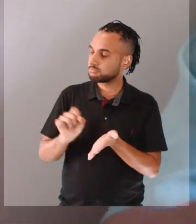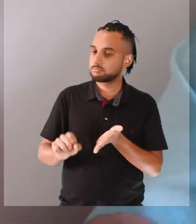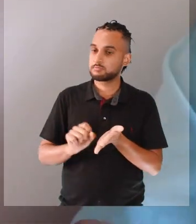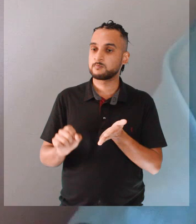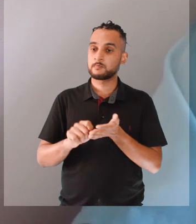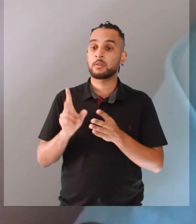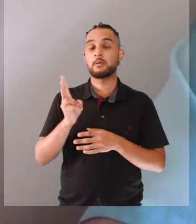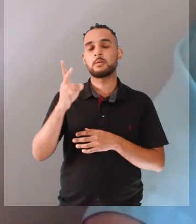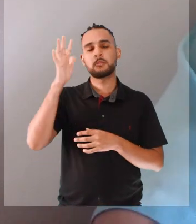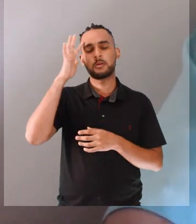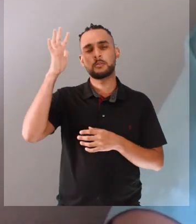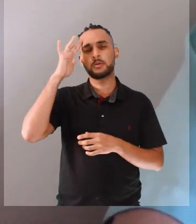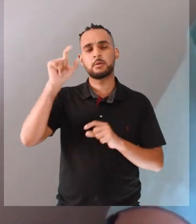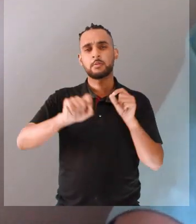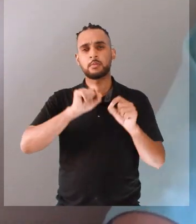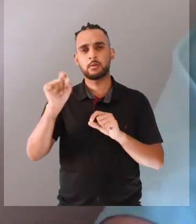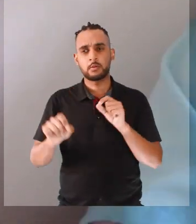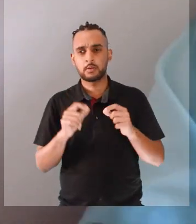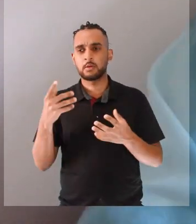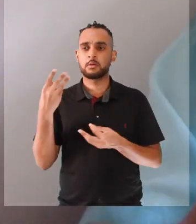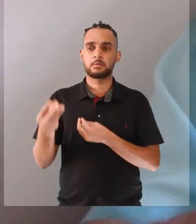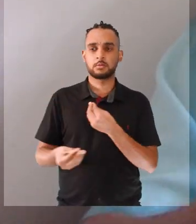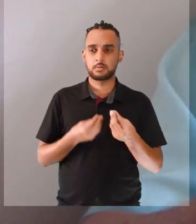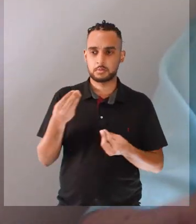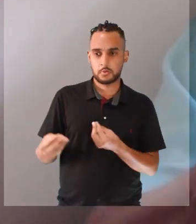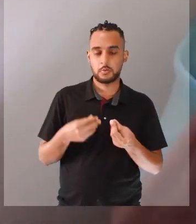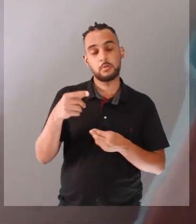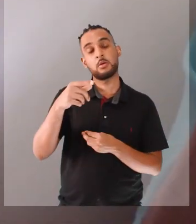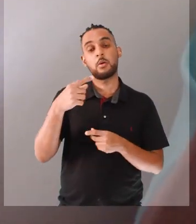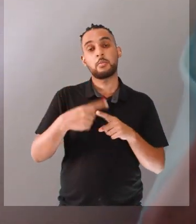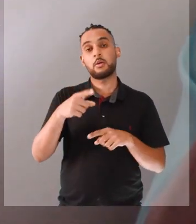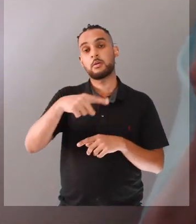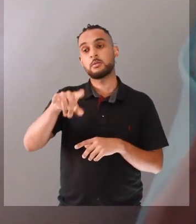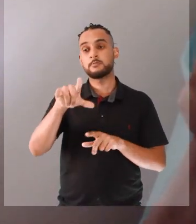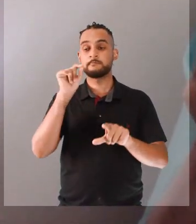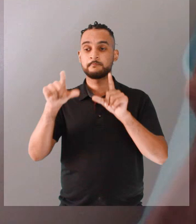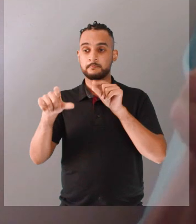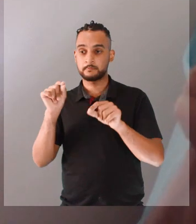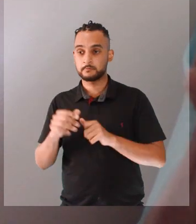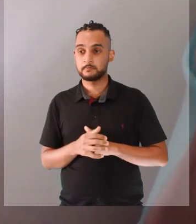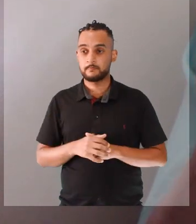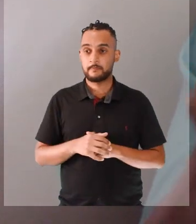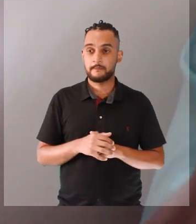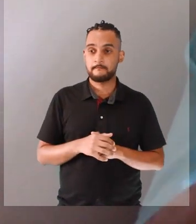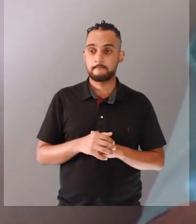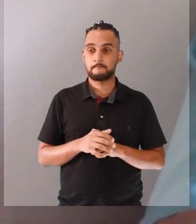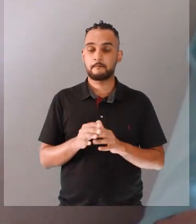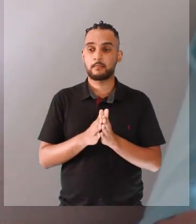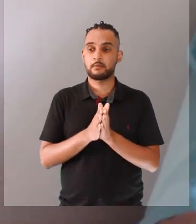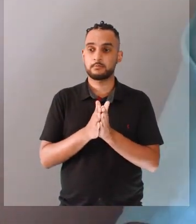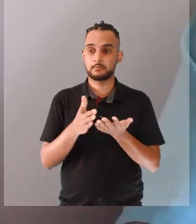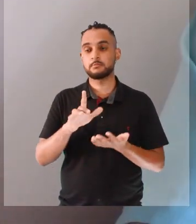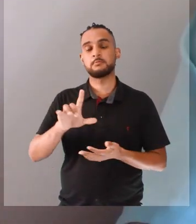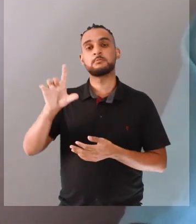escreveu, juntou o material todo, mas sempre pensando na situação para a qual eles